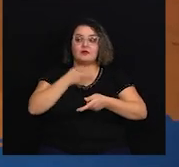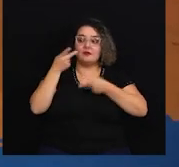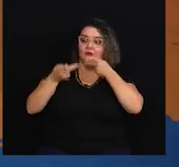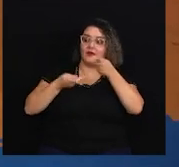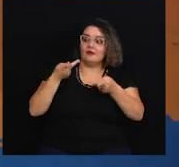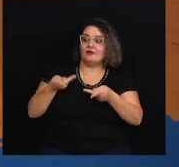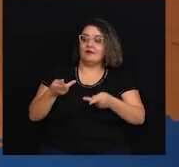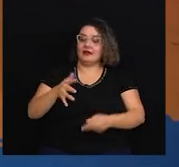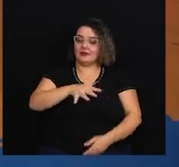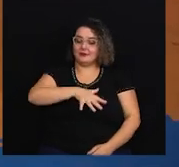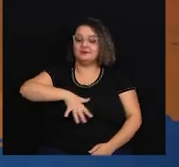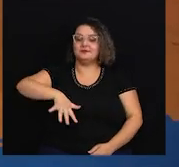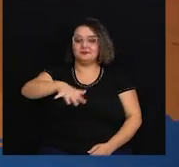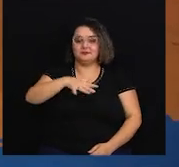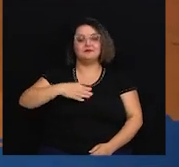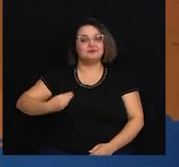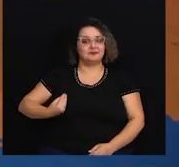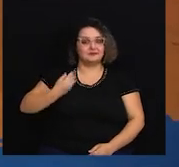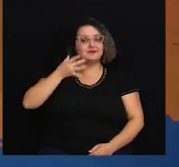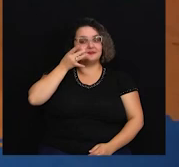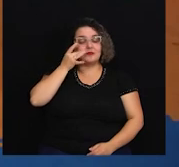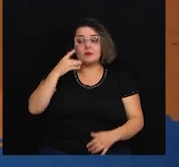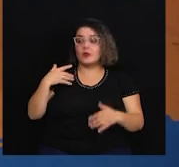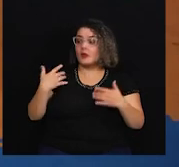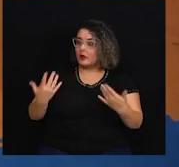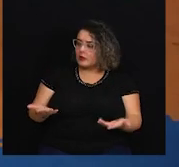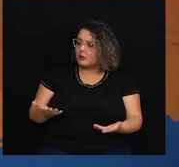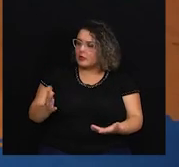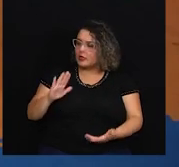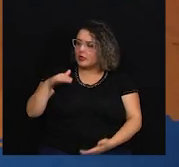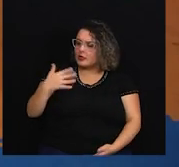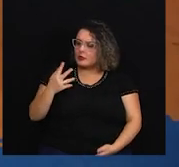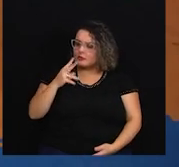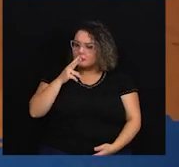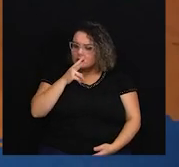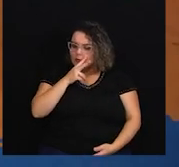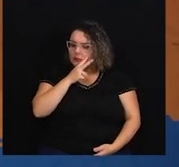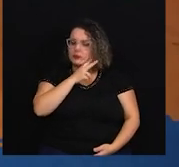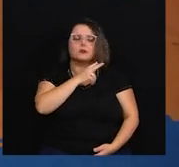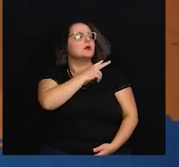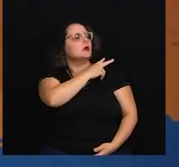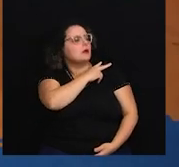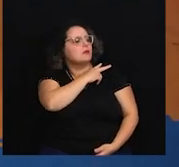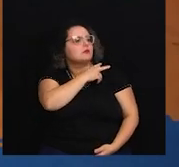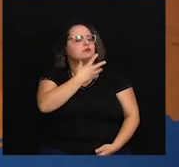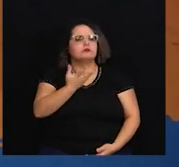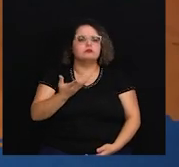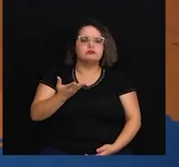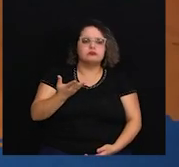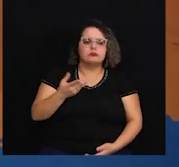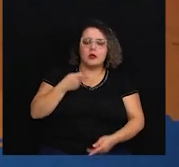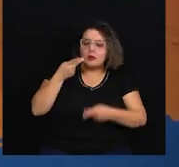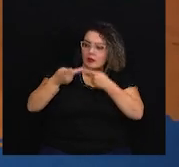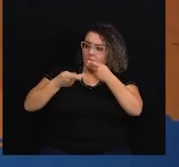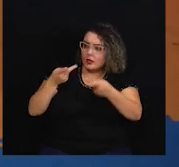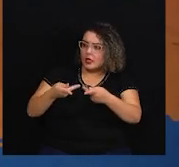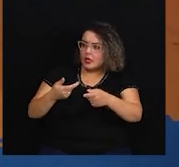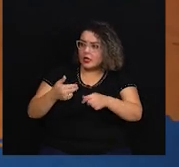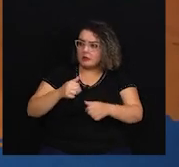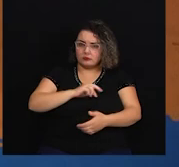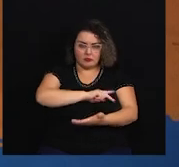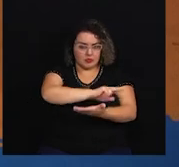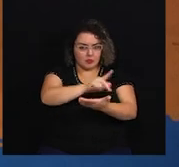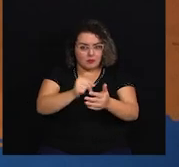esse ambiente que nós estamos mas quando você olha para trás nessa bom dura tantos esportes